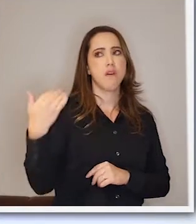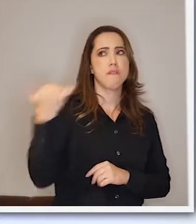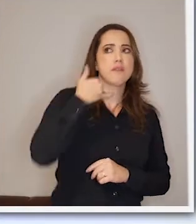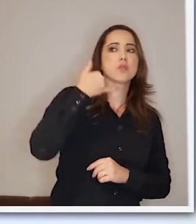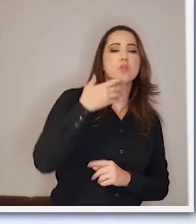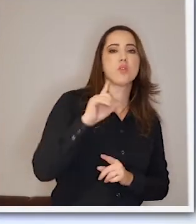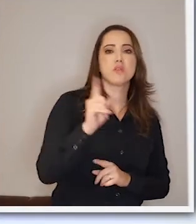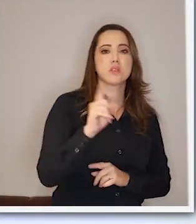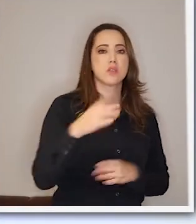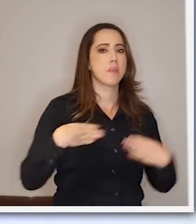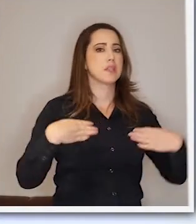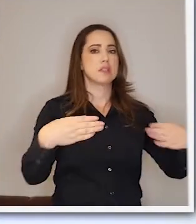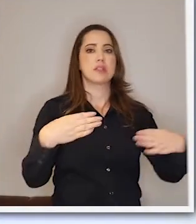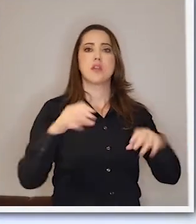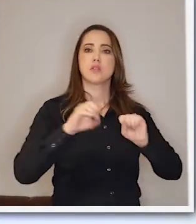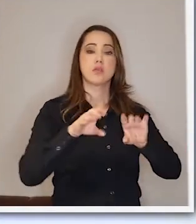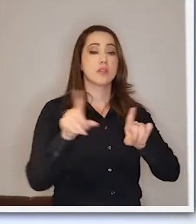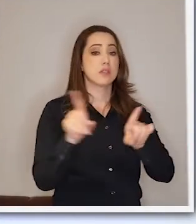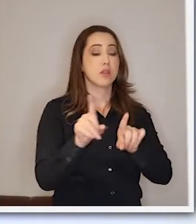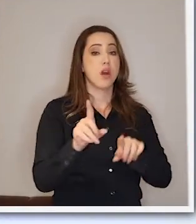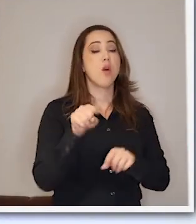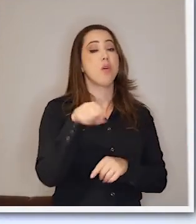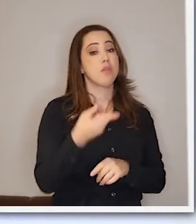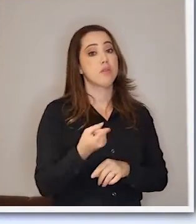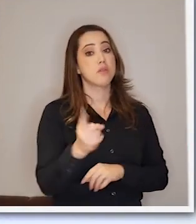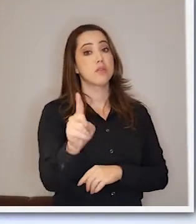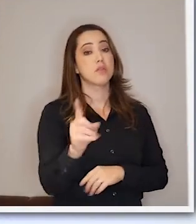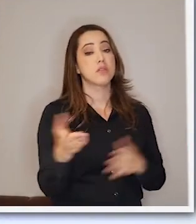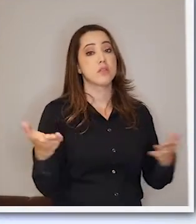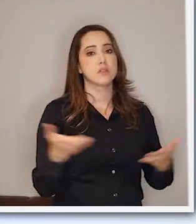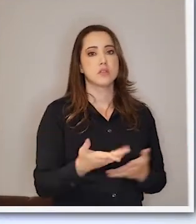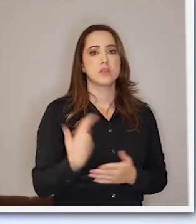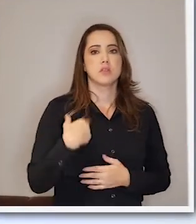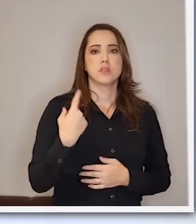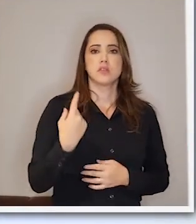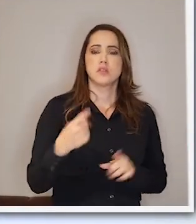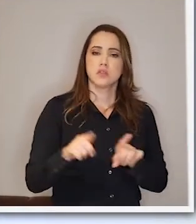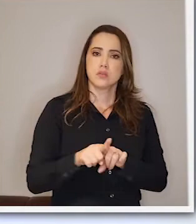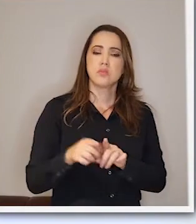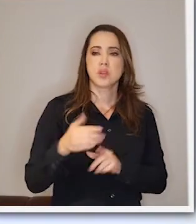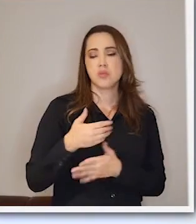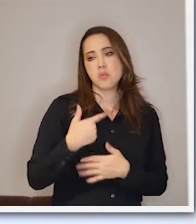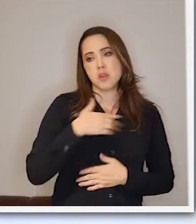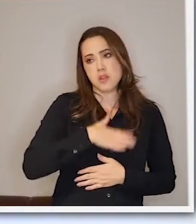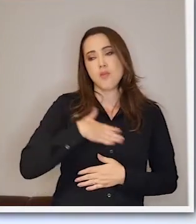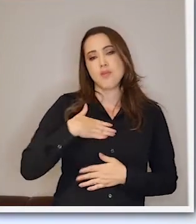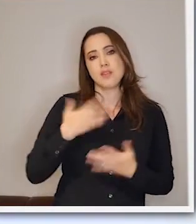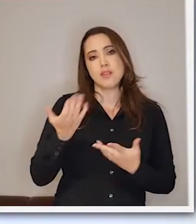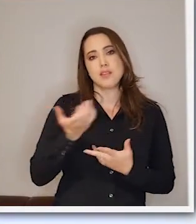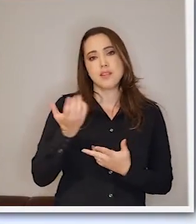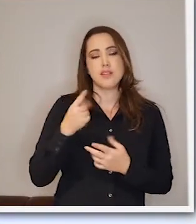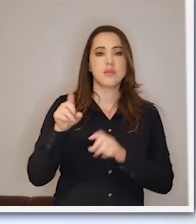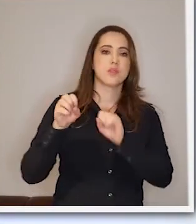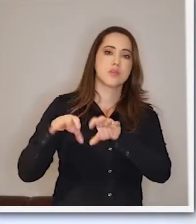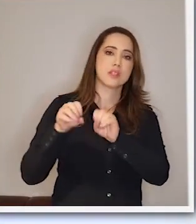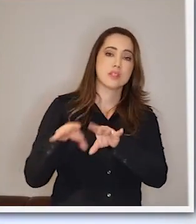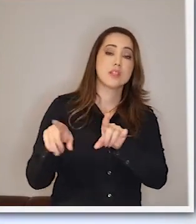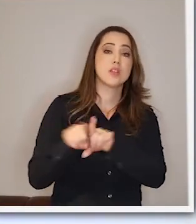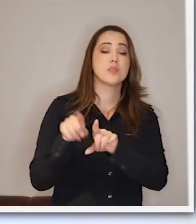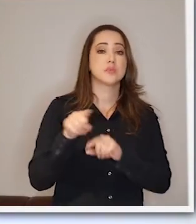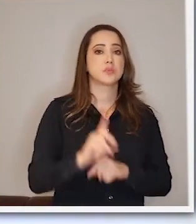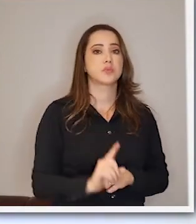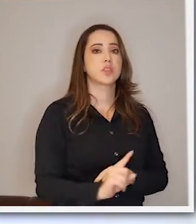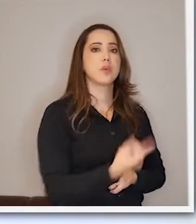recebi a ligação. Você não vai ser mais intérprete do Ministério da Educação, que para mim já seria um auge como professor intérprete